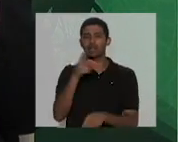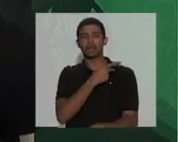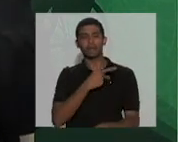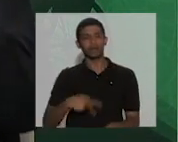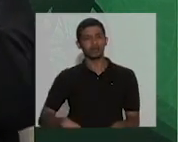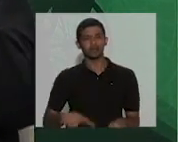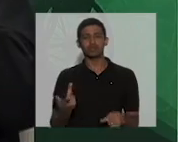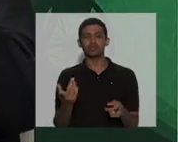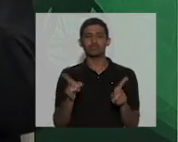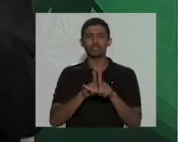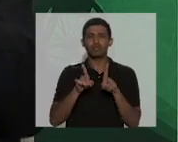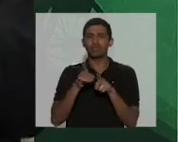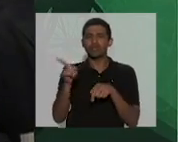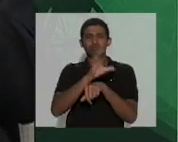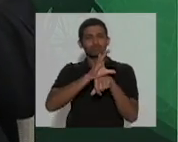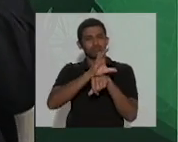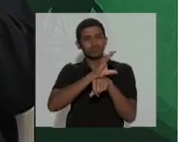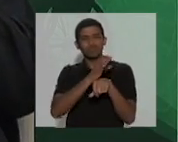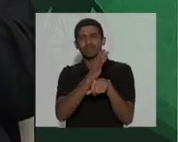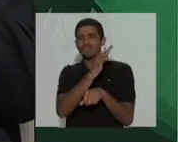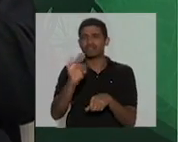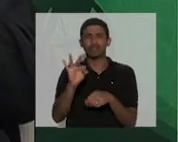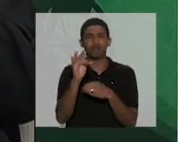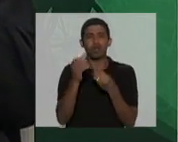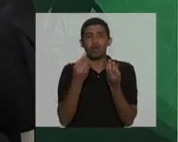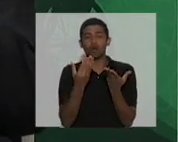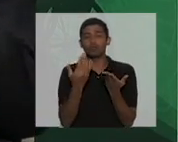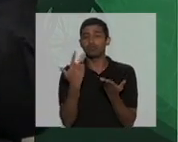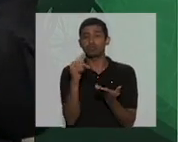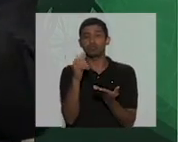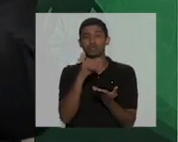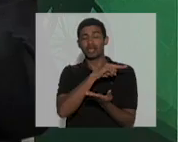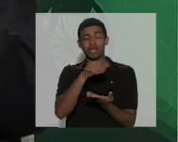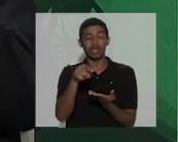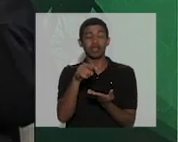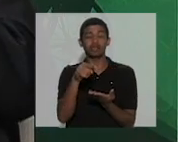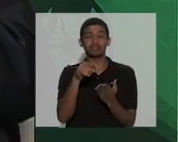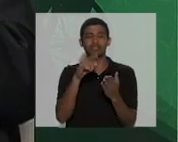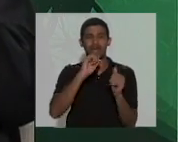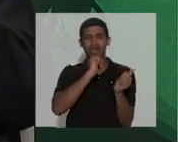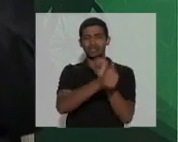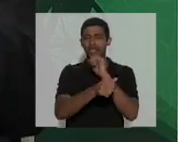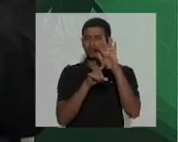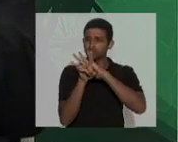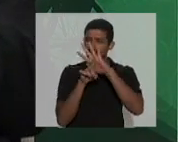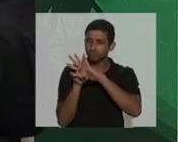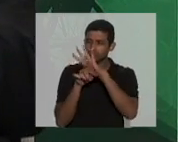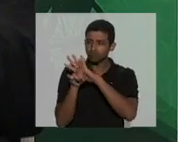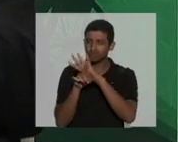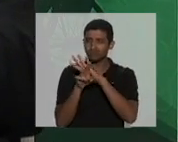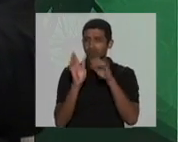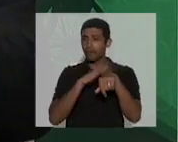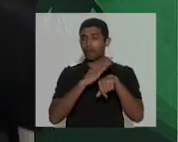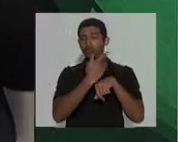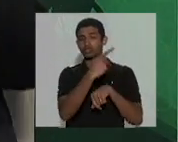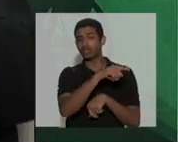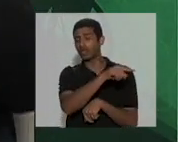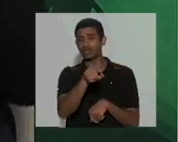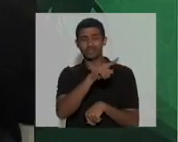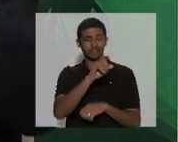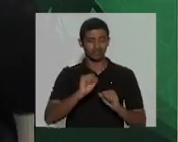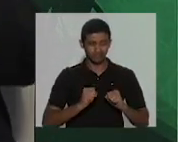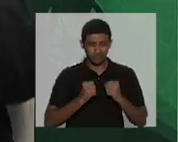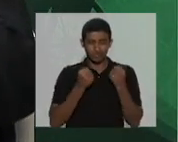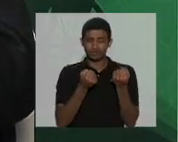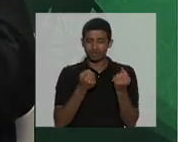de confederação, de federação, que não passa pelos maiores interessados, que são os atletas. Né, que literalmente são aqueles que